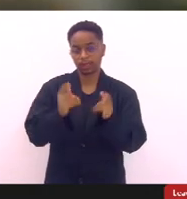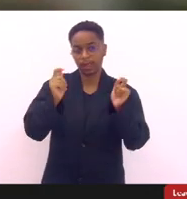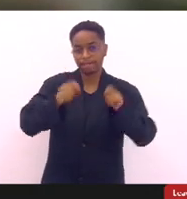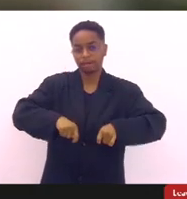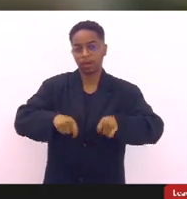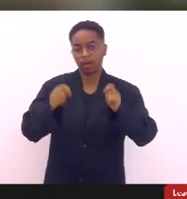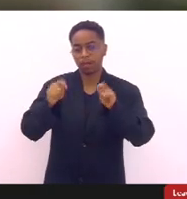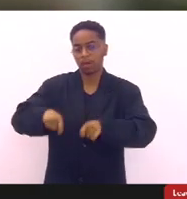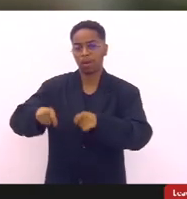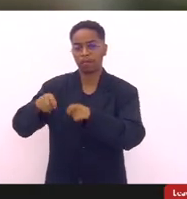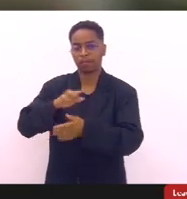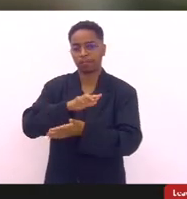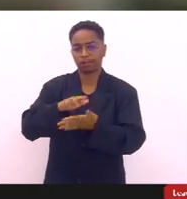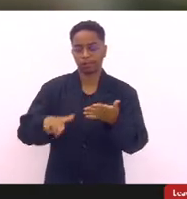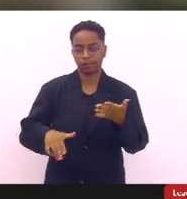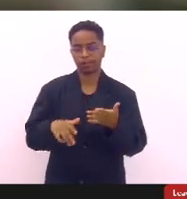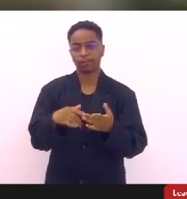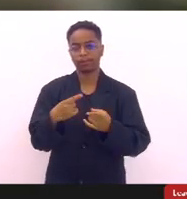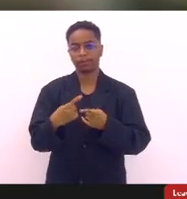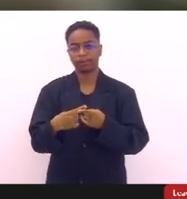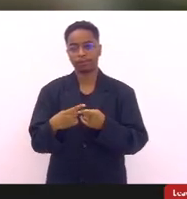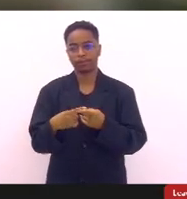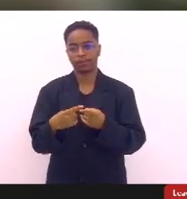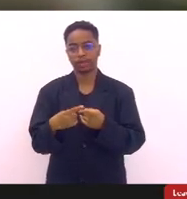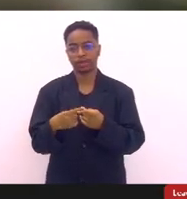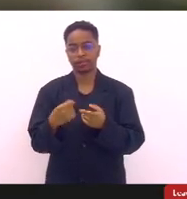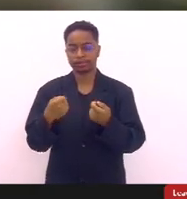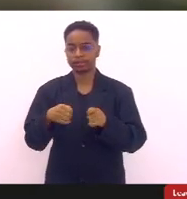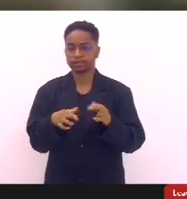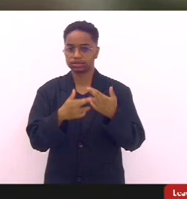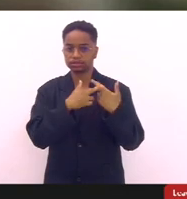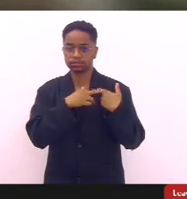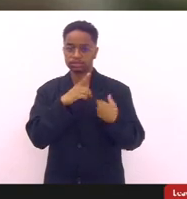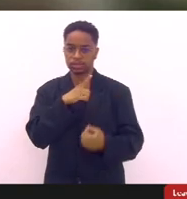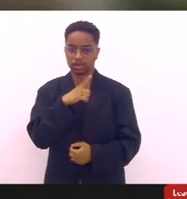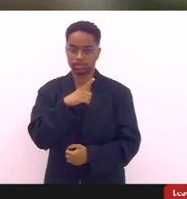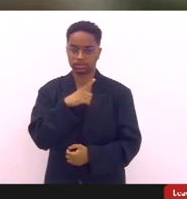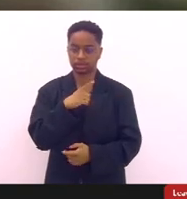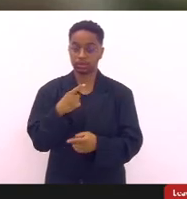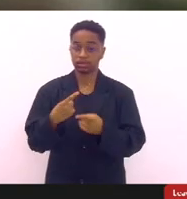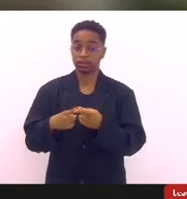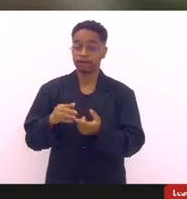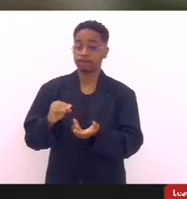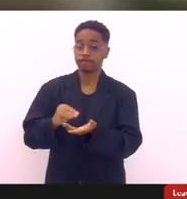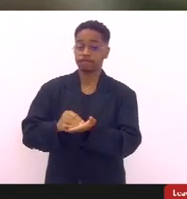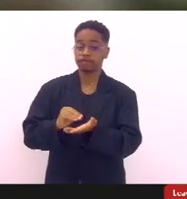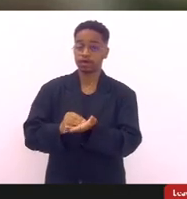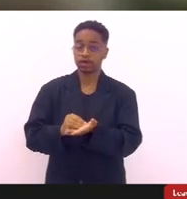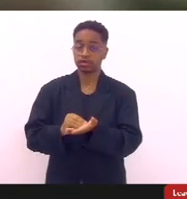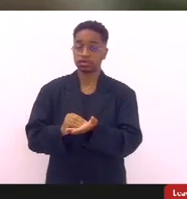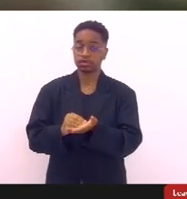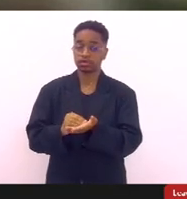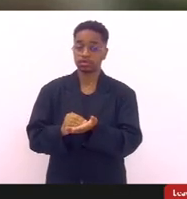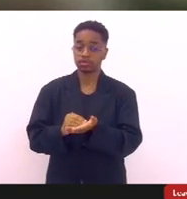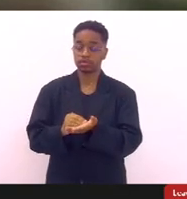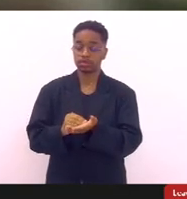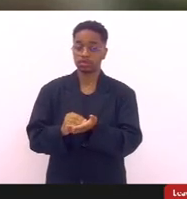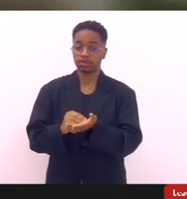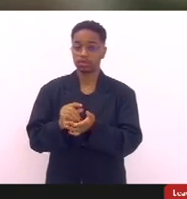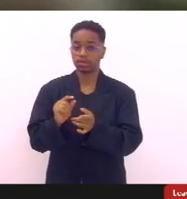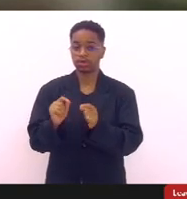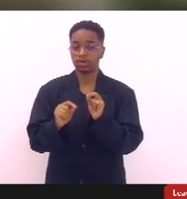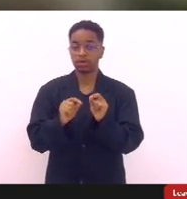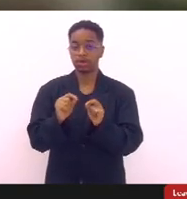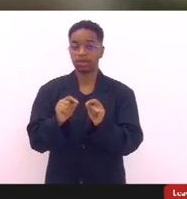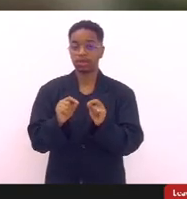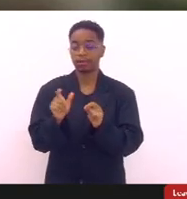impossibilidade de ser responsabilizado. A falta do que se chama de accountability, que se diz em